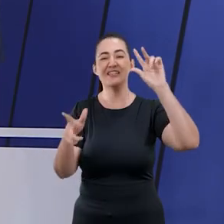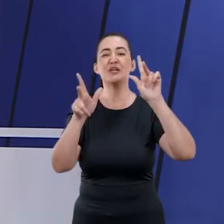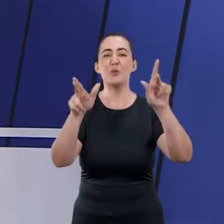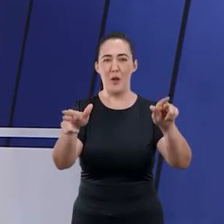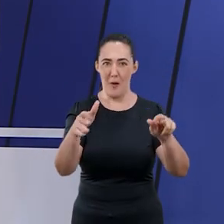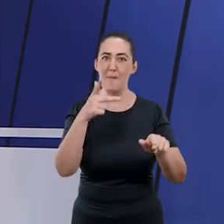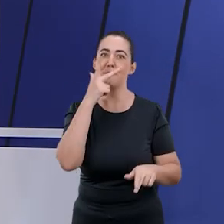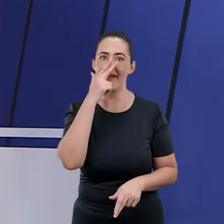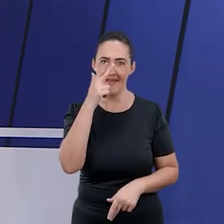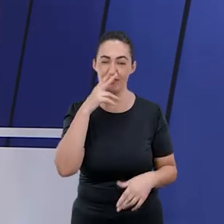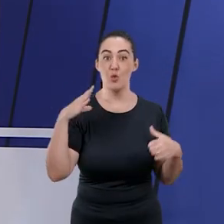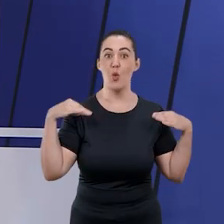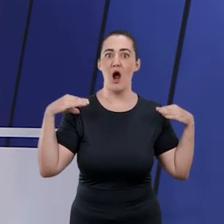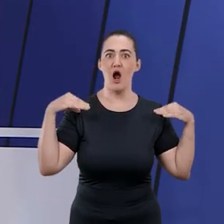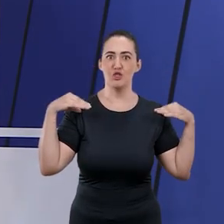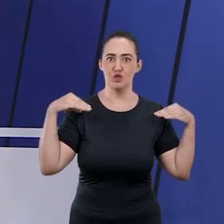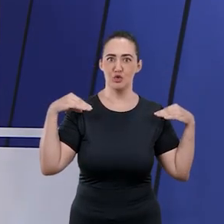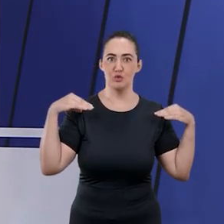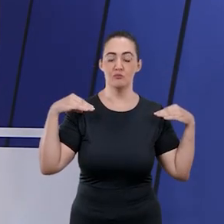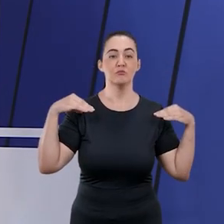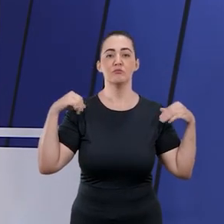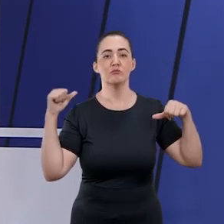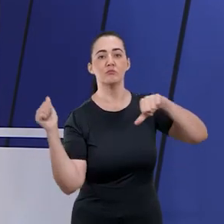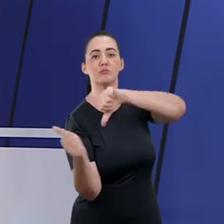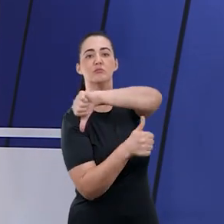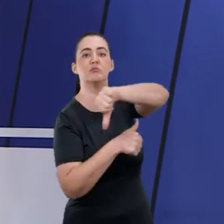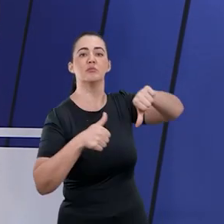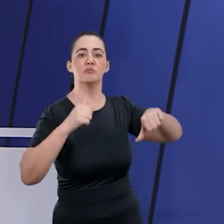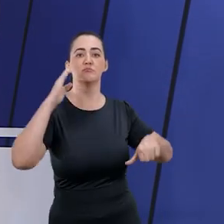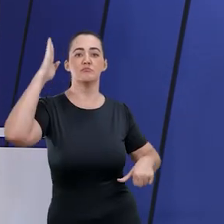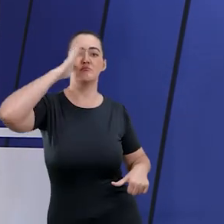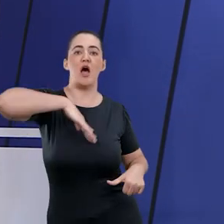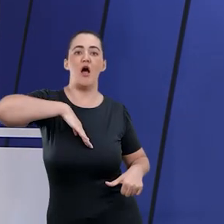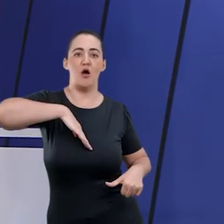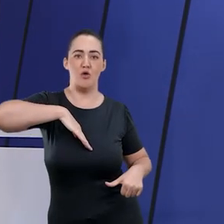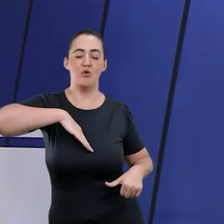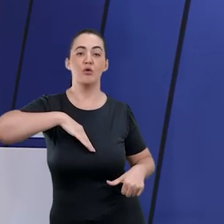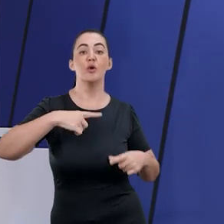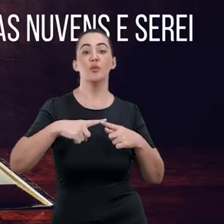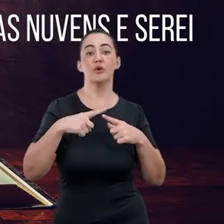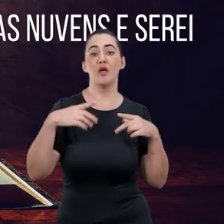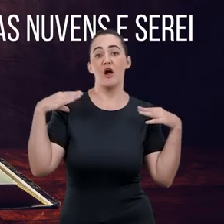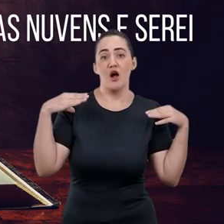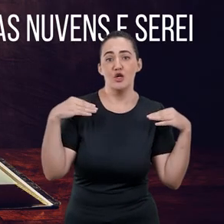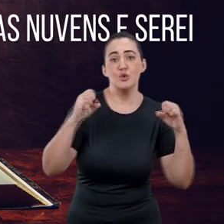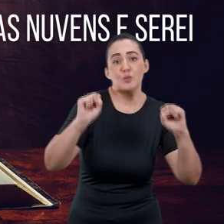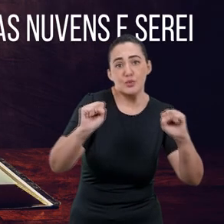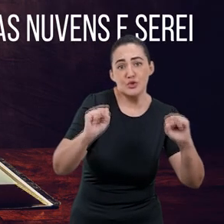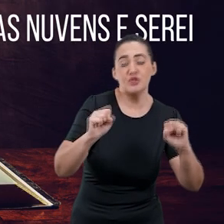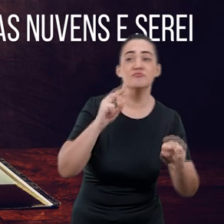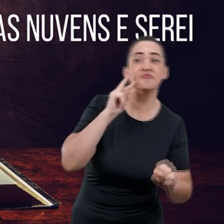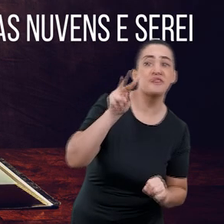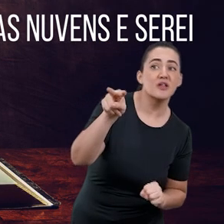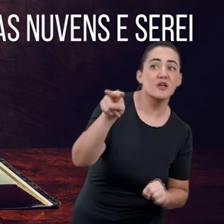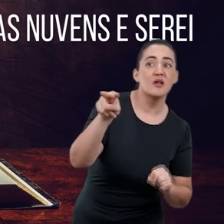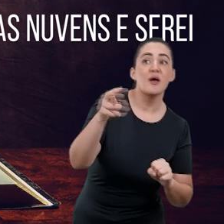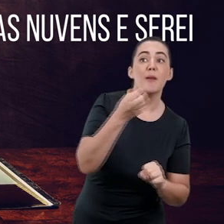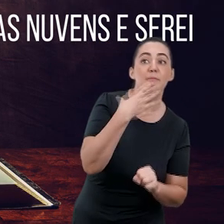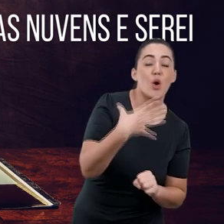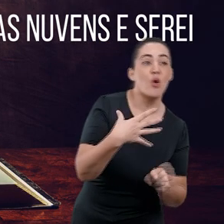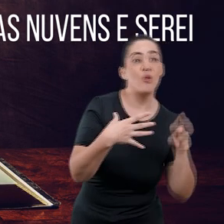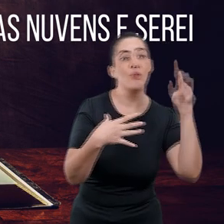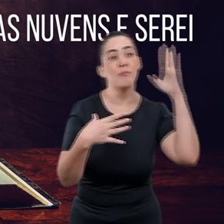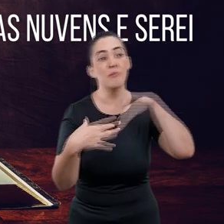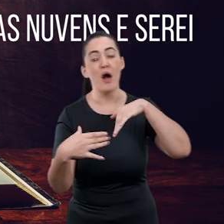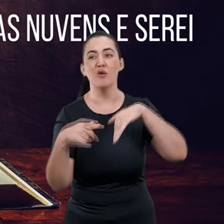a esse anjo no céu que se rebelou, a esse anjo que escolheu que não estaria mais com o Senhor. Ele é chamado